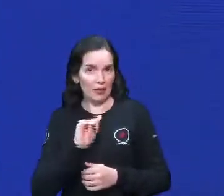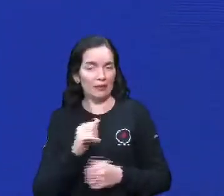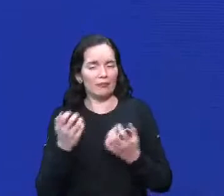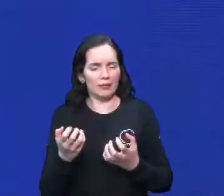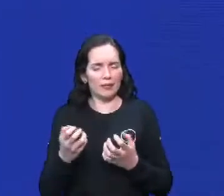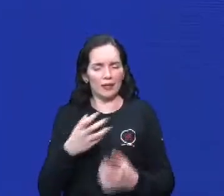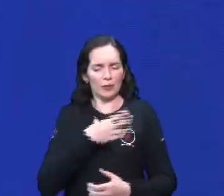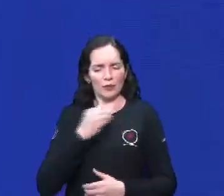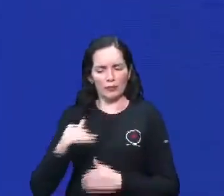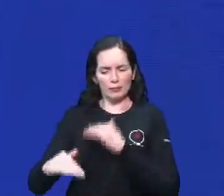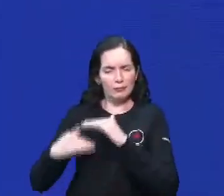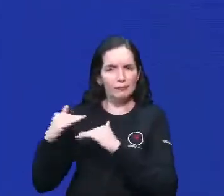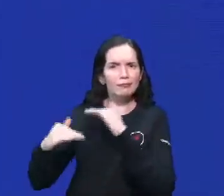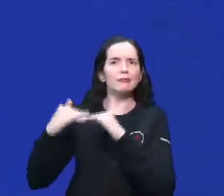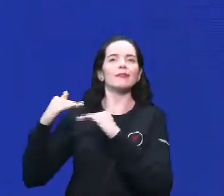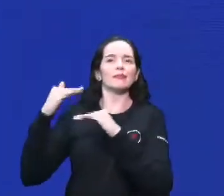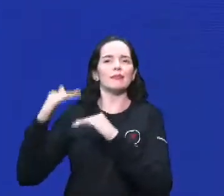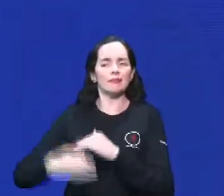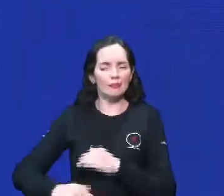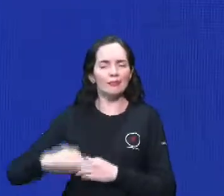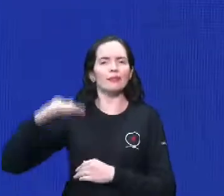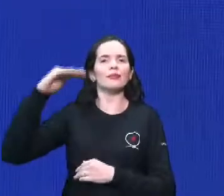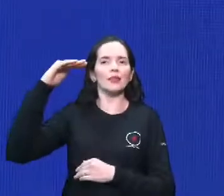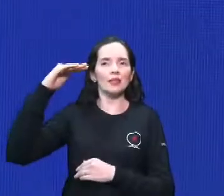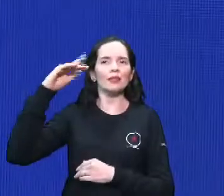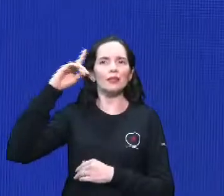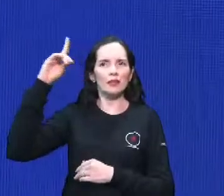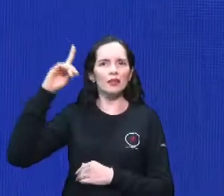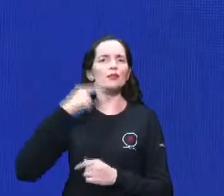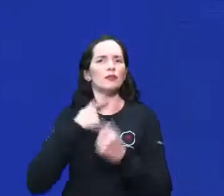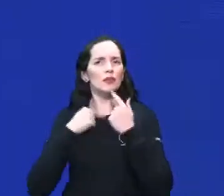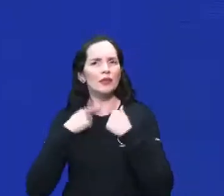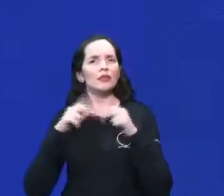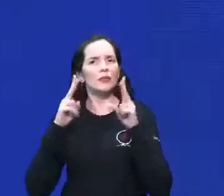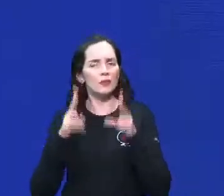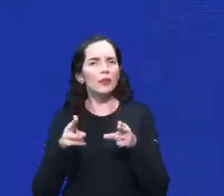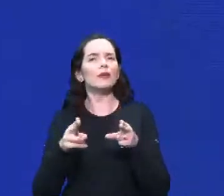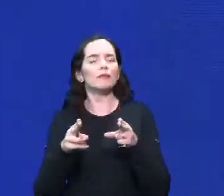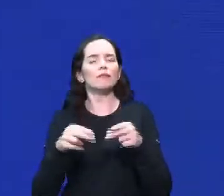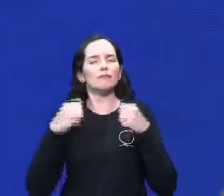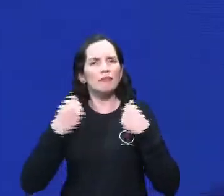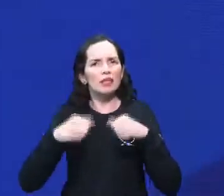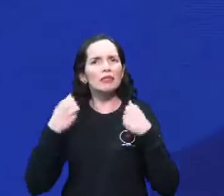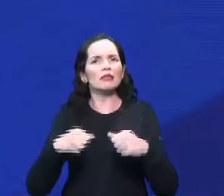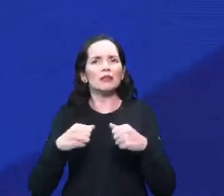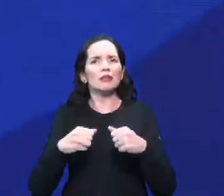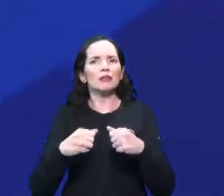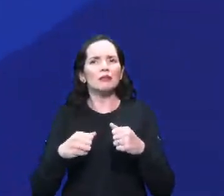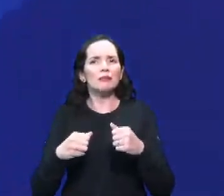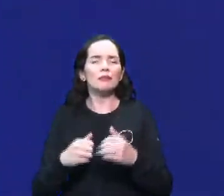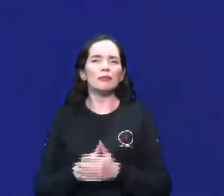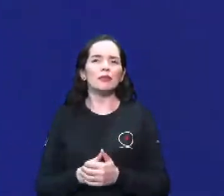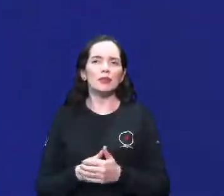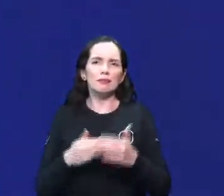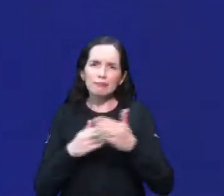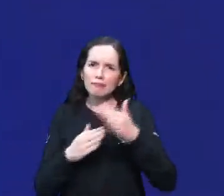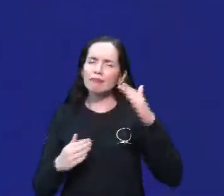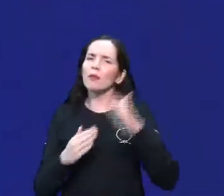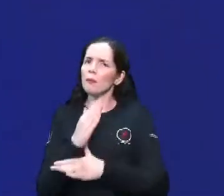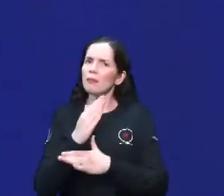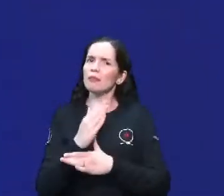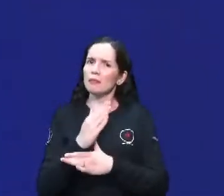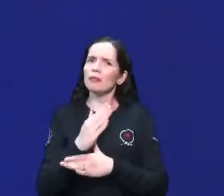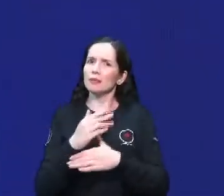que está no céu que quer que os seus filhos cresçam, né? Então a gente precisa quebrar algumas mentalidades, algumas